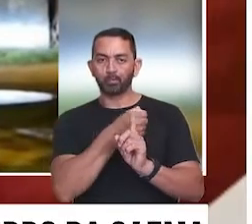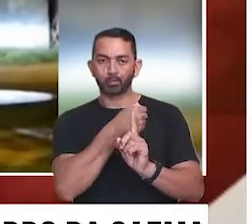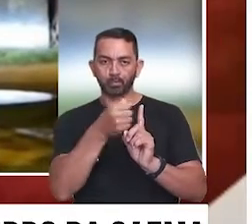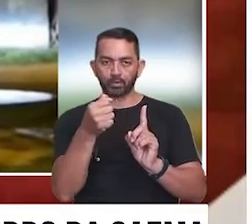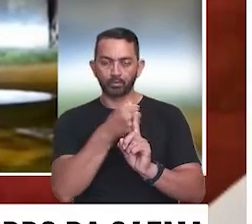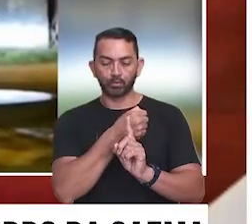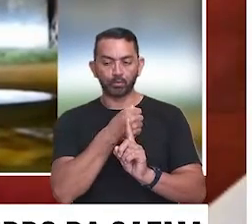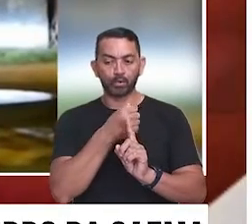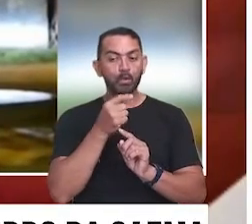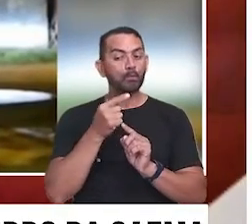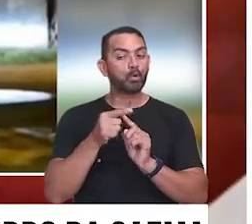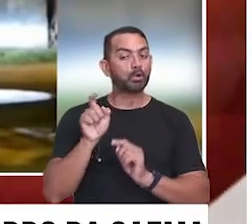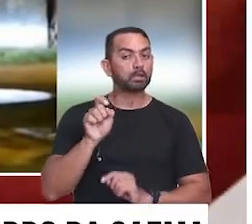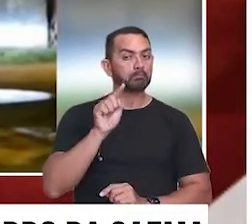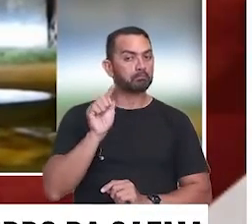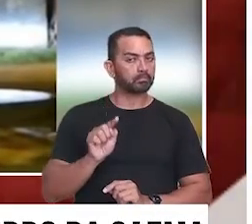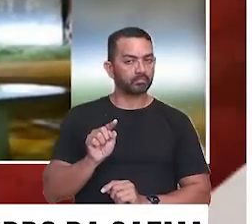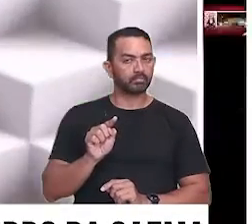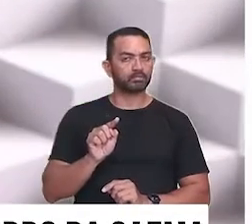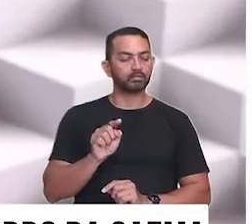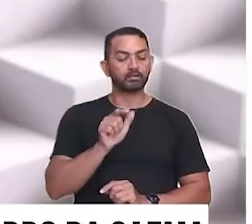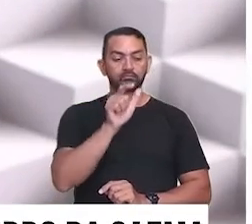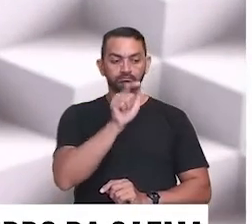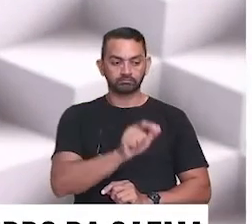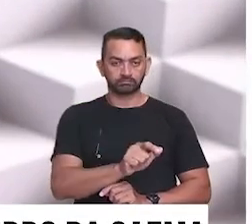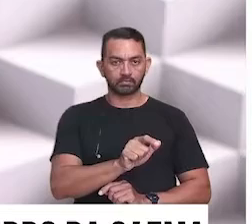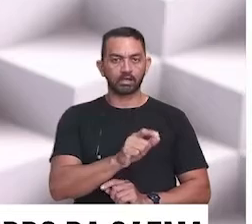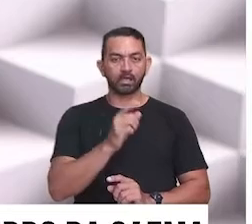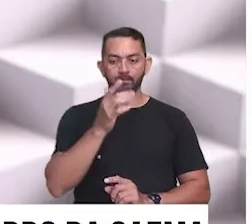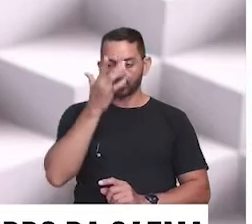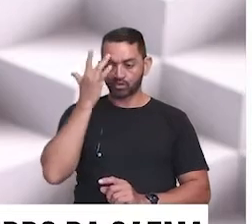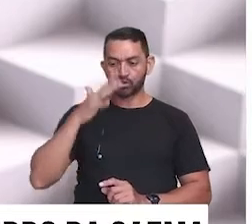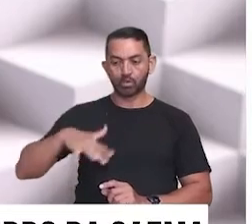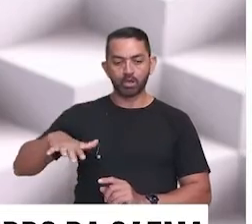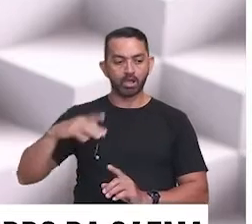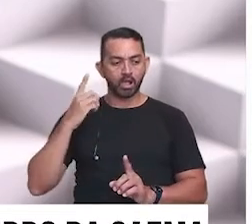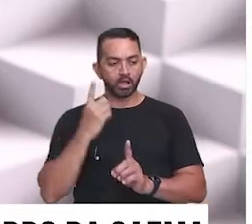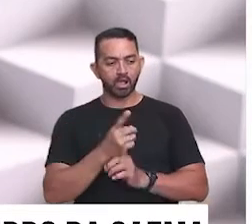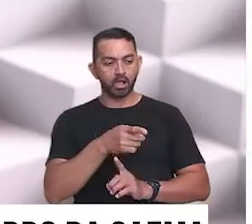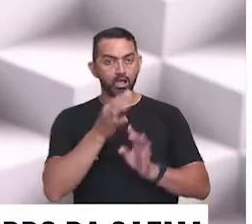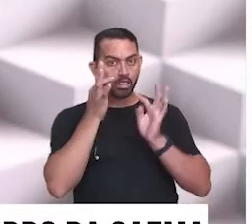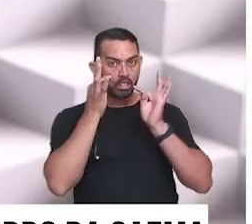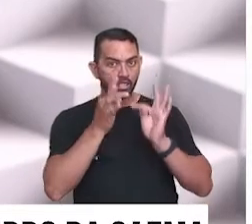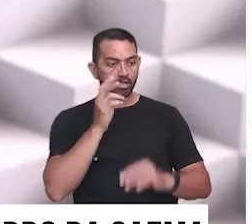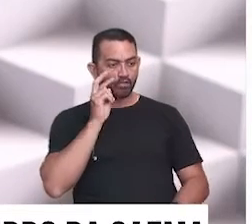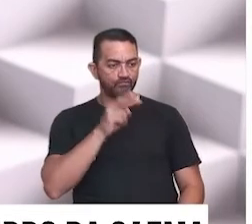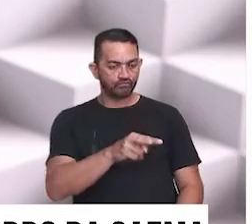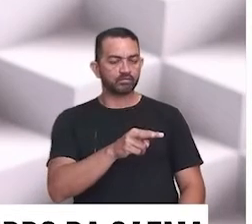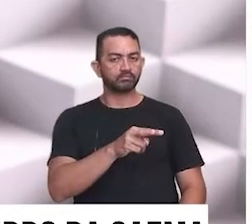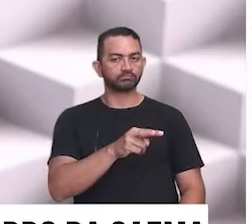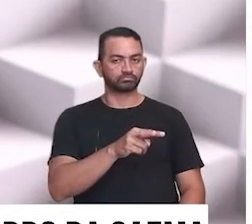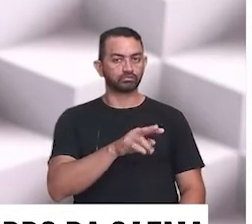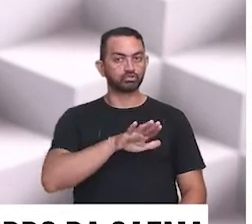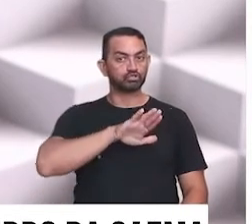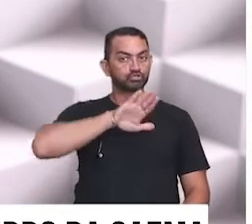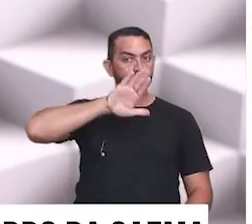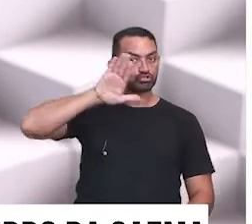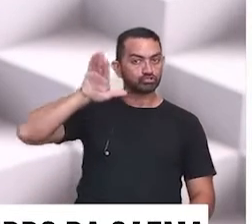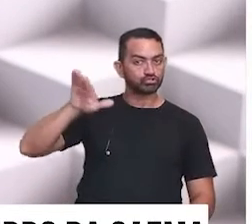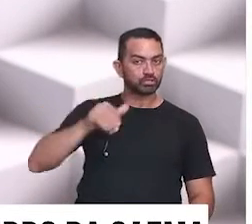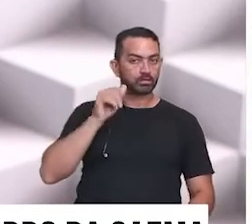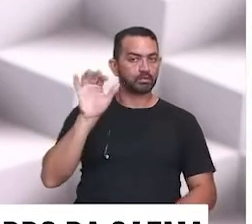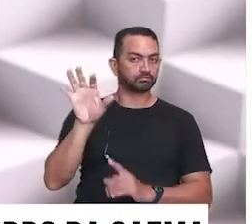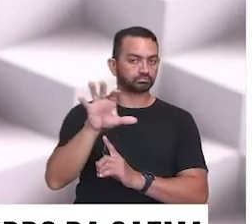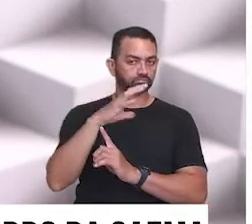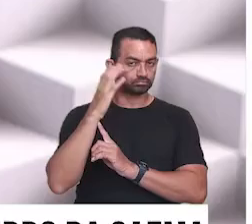a agressão e também do porque né a vítima foi encontrada pelos moradores da se você testemunhas ali que acabaram